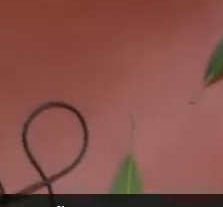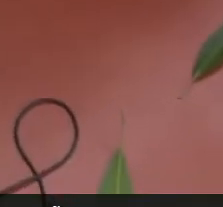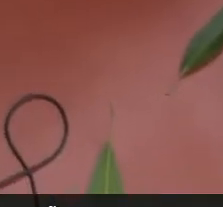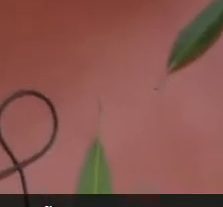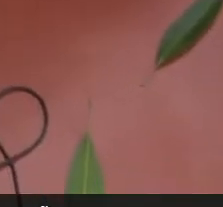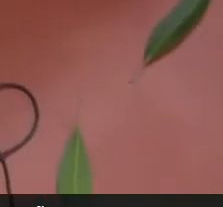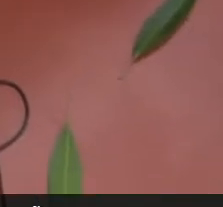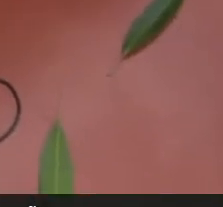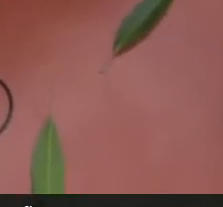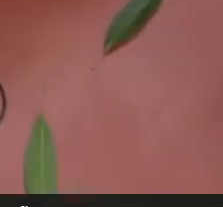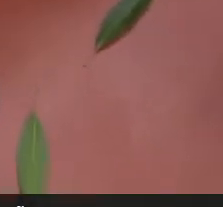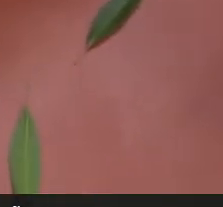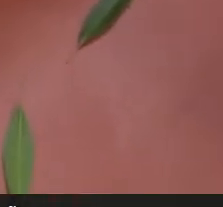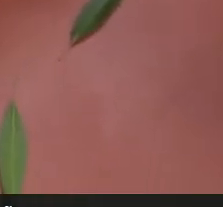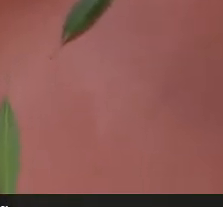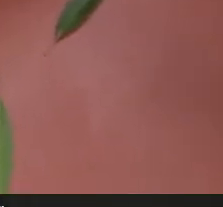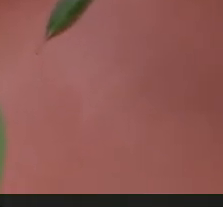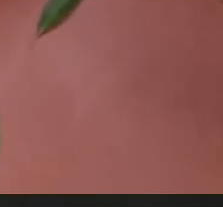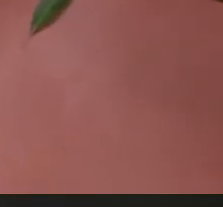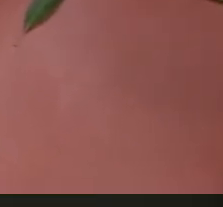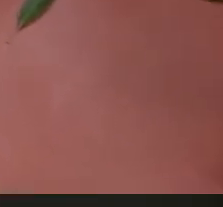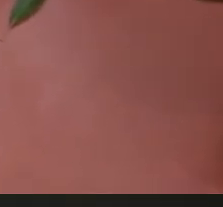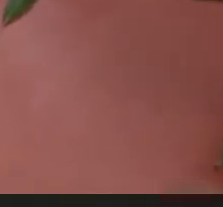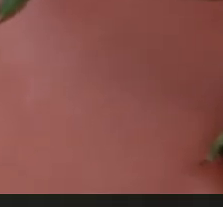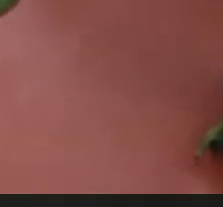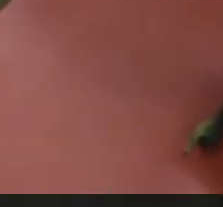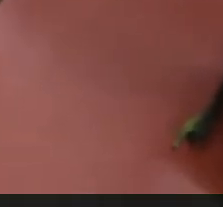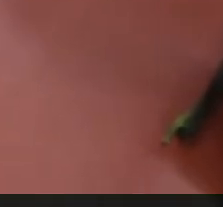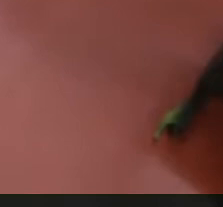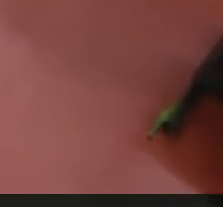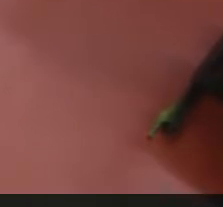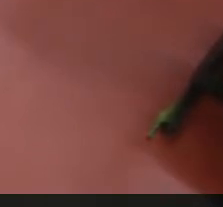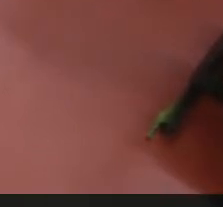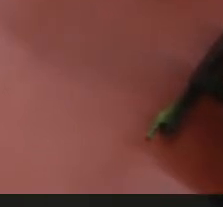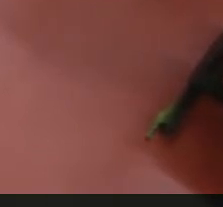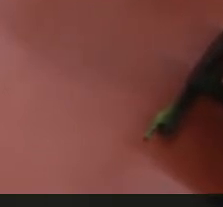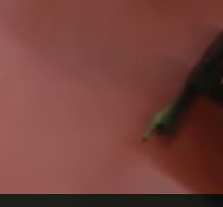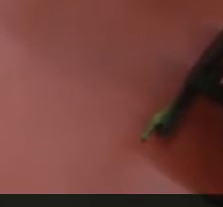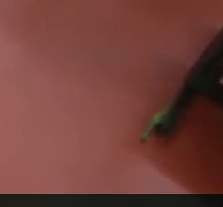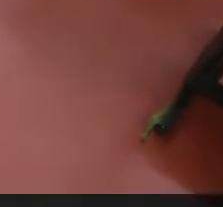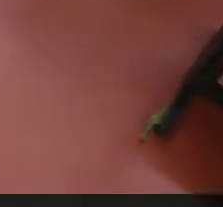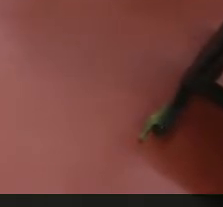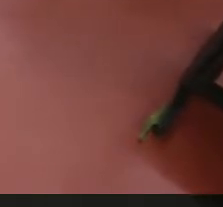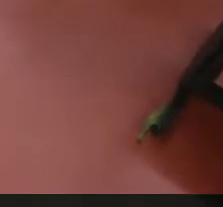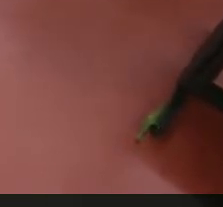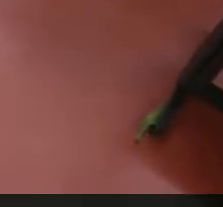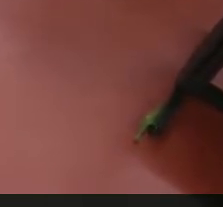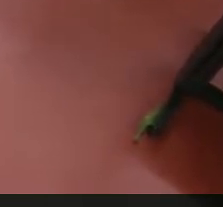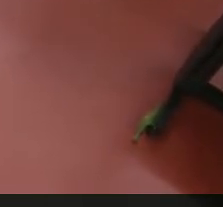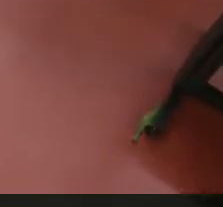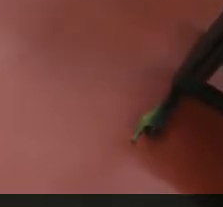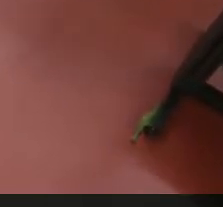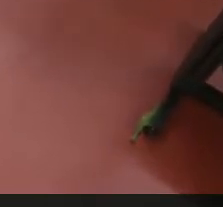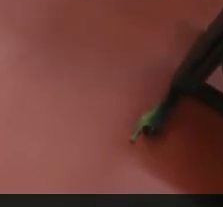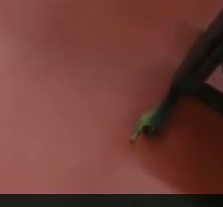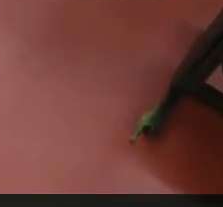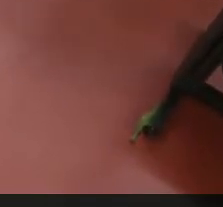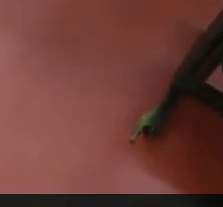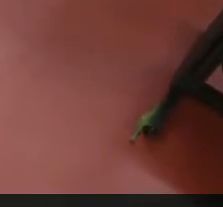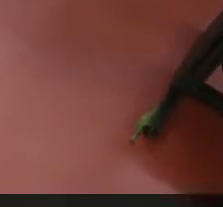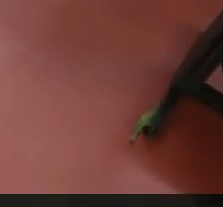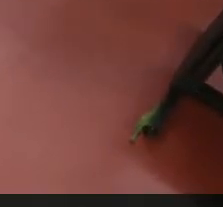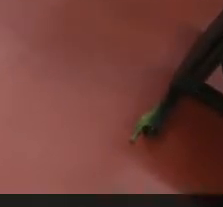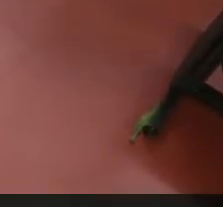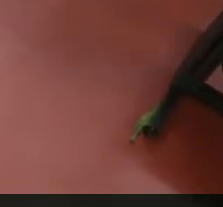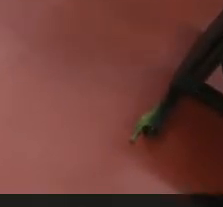cortejo afro o Miguel se você Pentecostal vou te